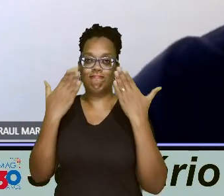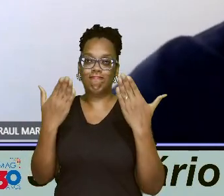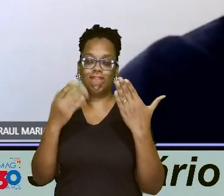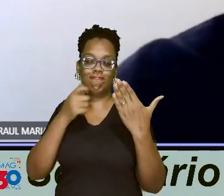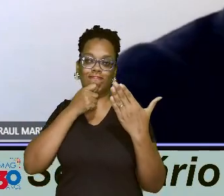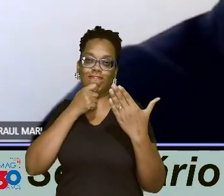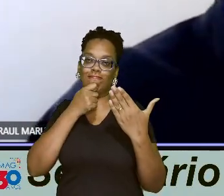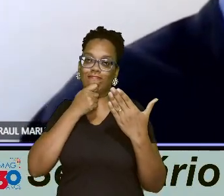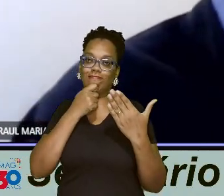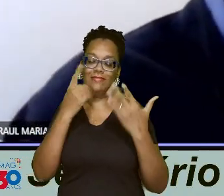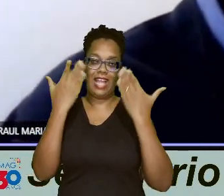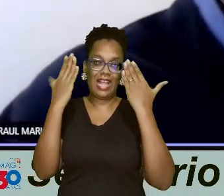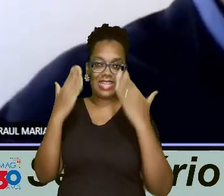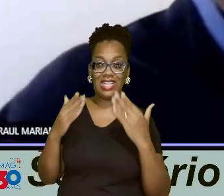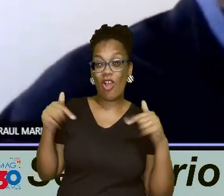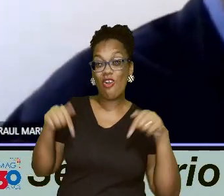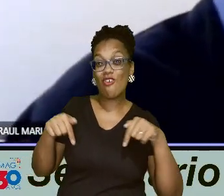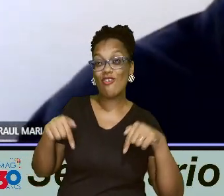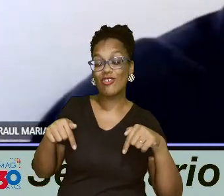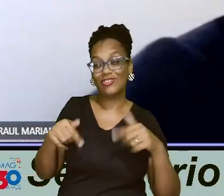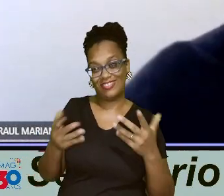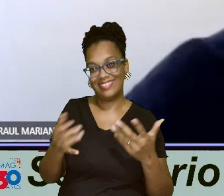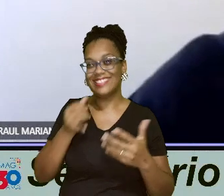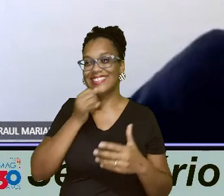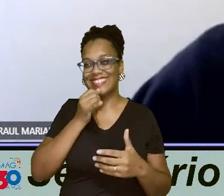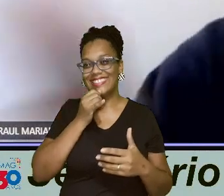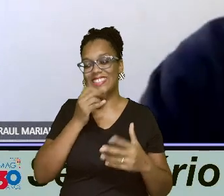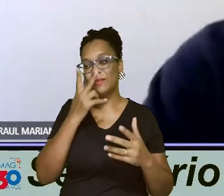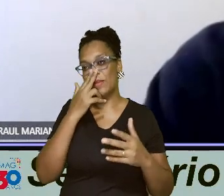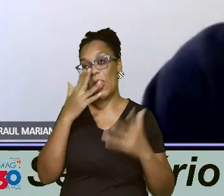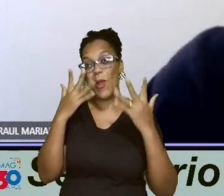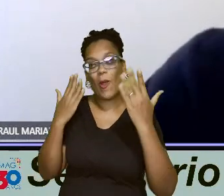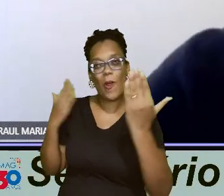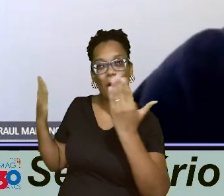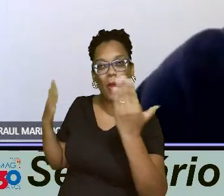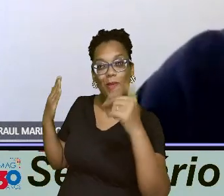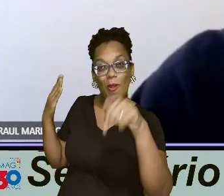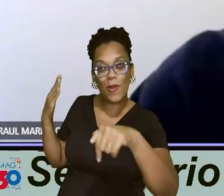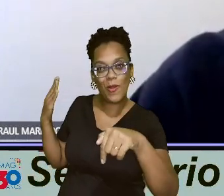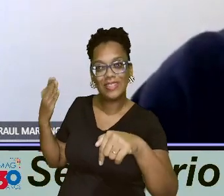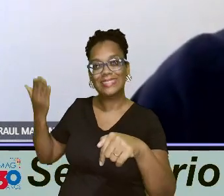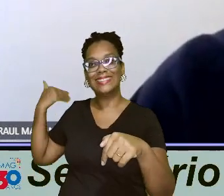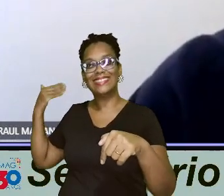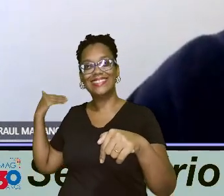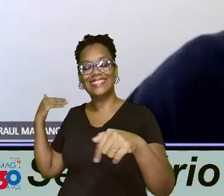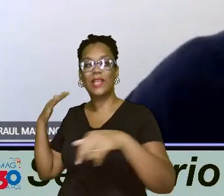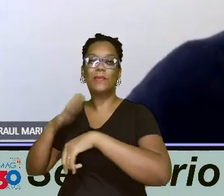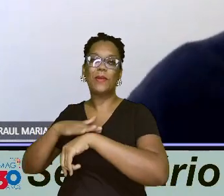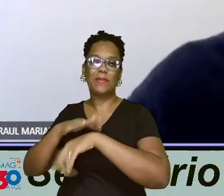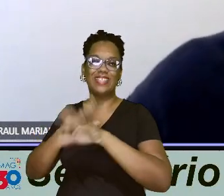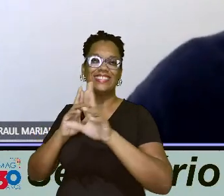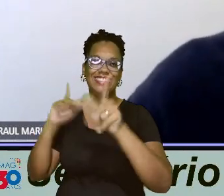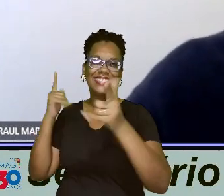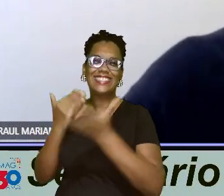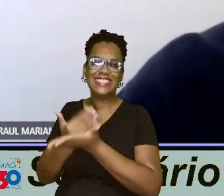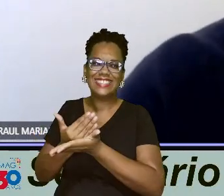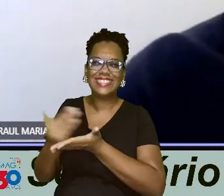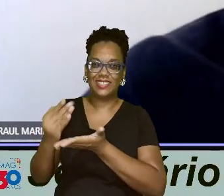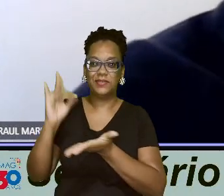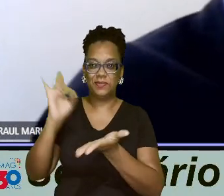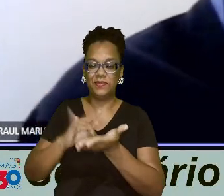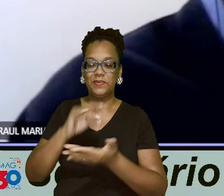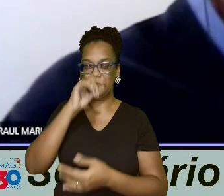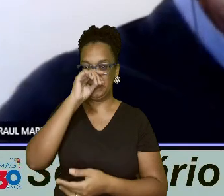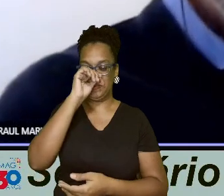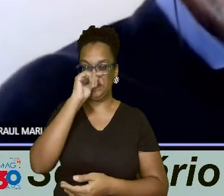nós analisássemos hoje, né, como está hoje, naquela época, porque era um momento ainda inicial, de fato. E essa questão